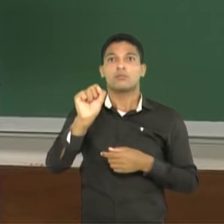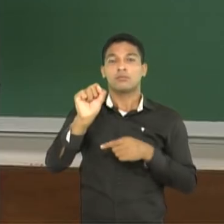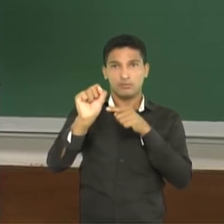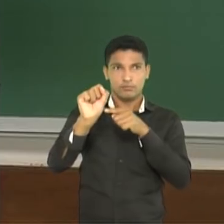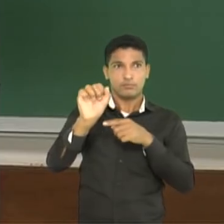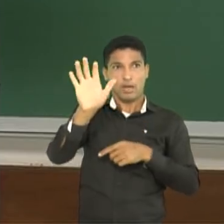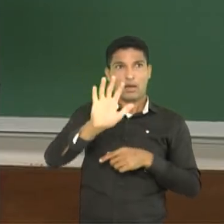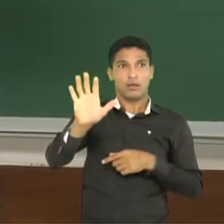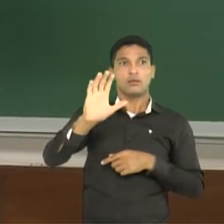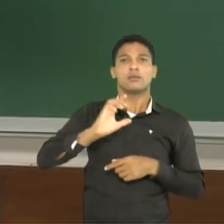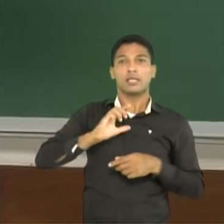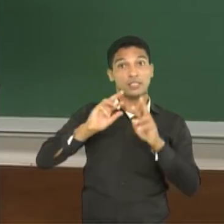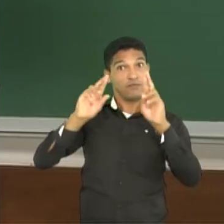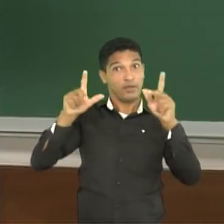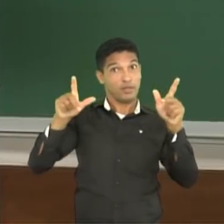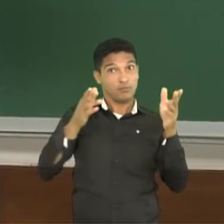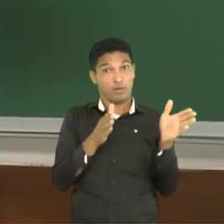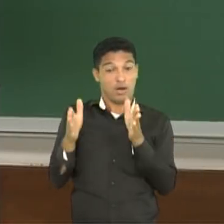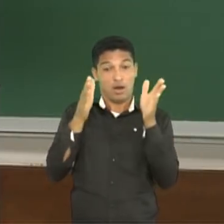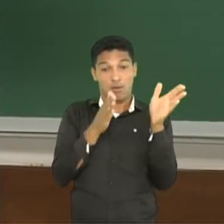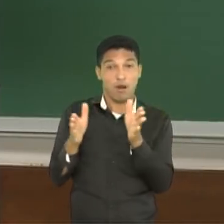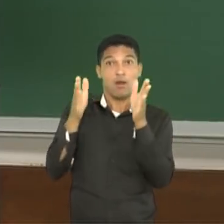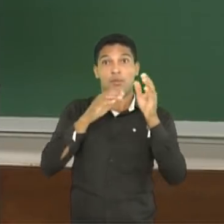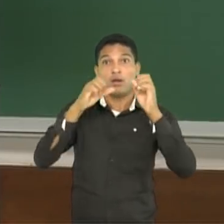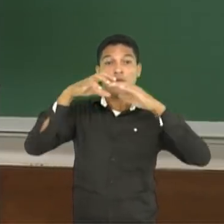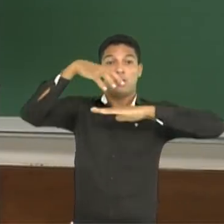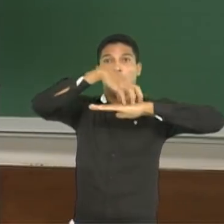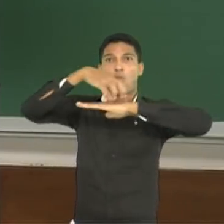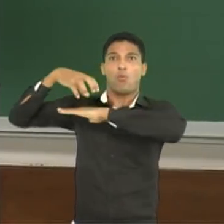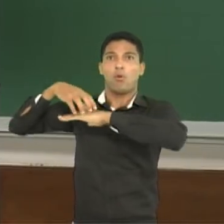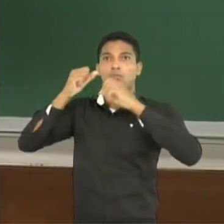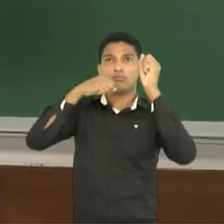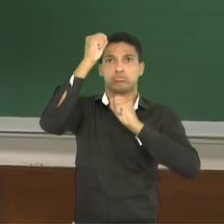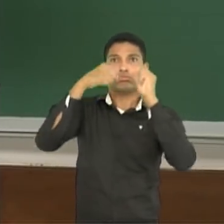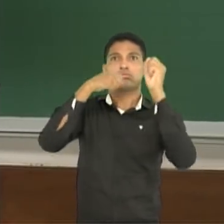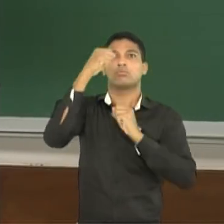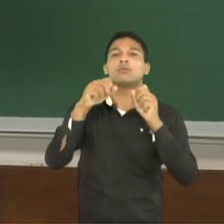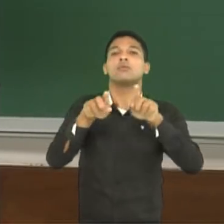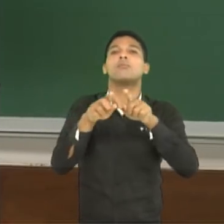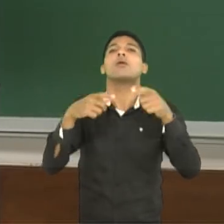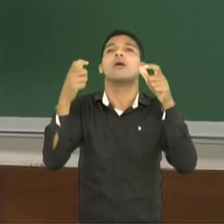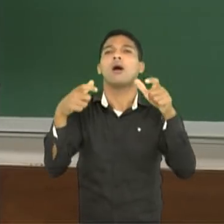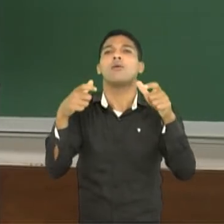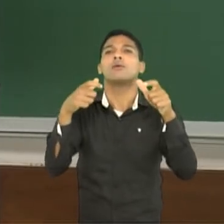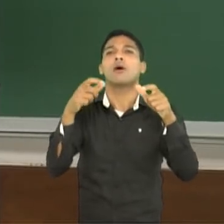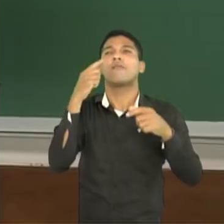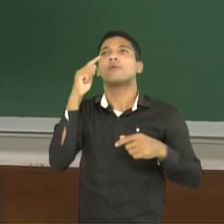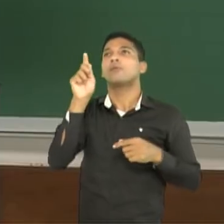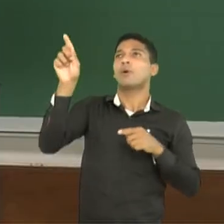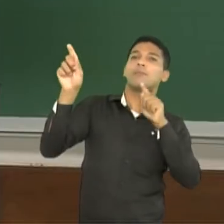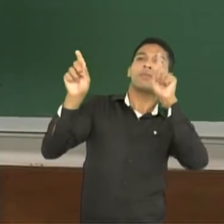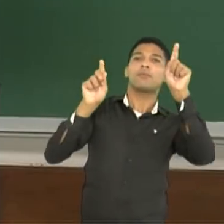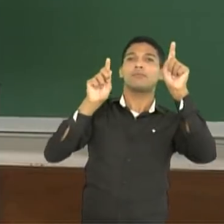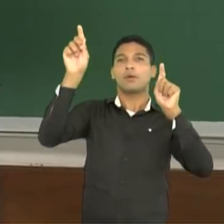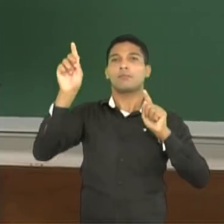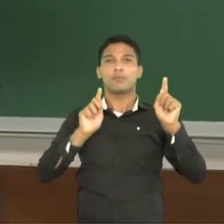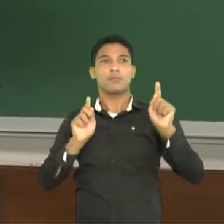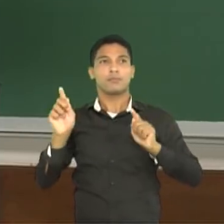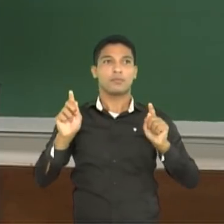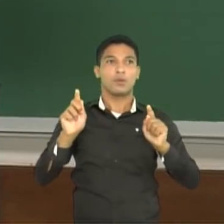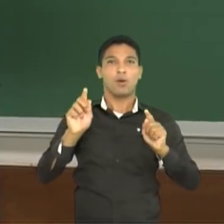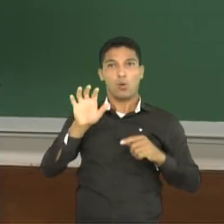tipos que nós vimos lá e onde eles estão. Então bem espalhados ali por toda